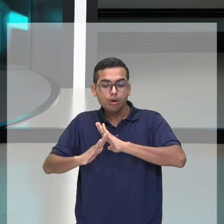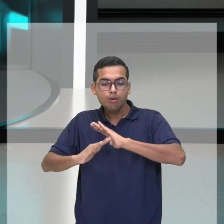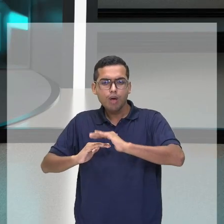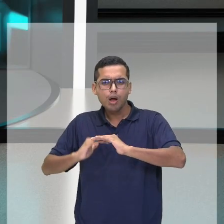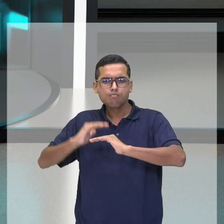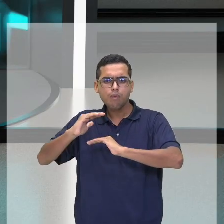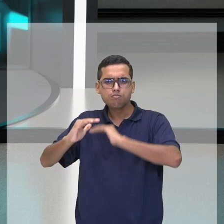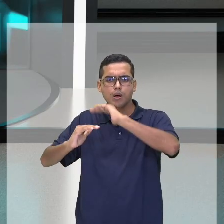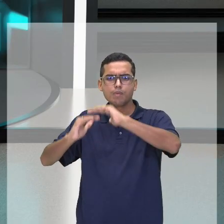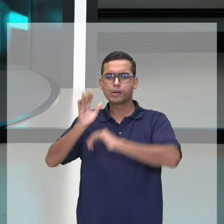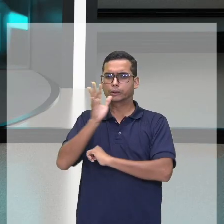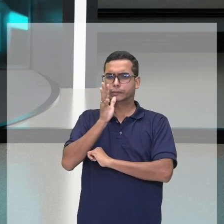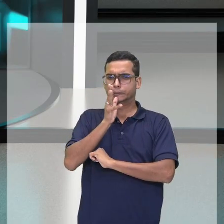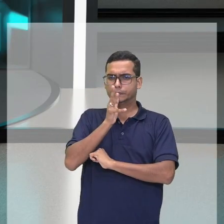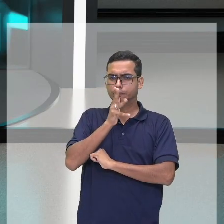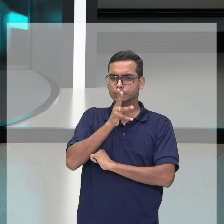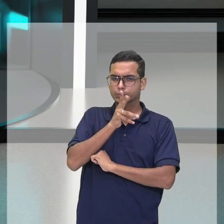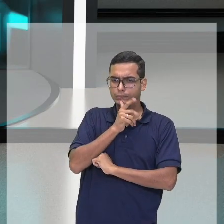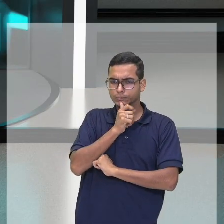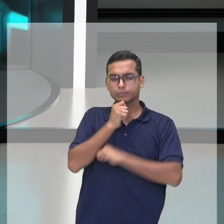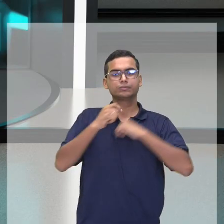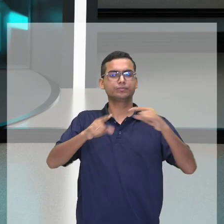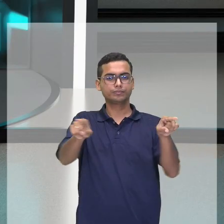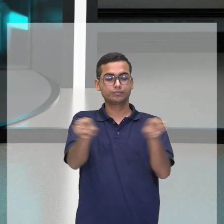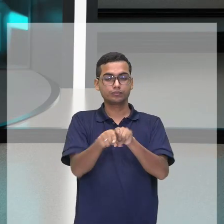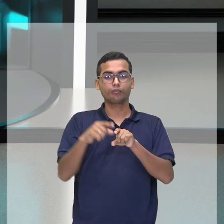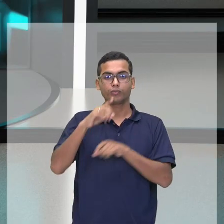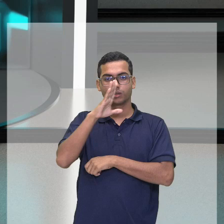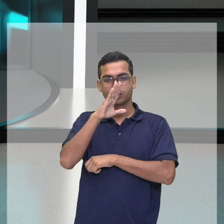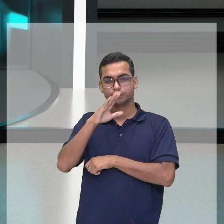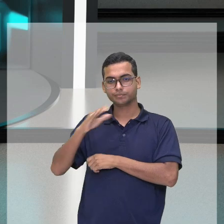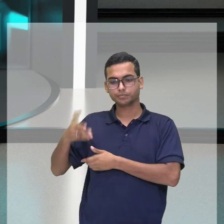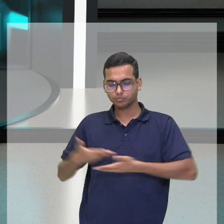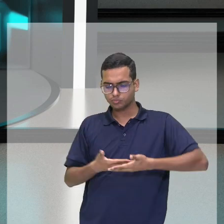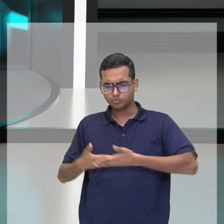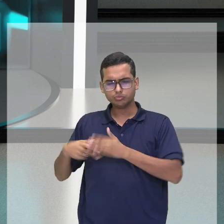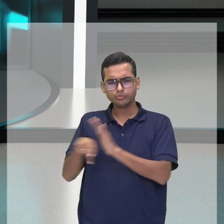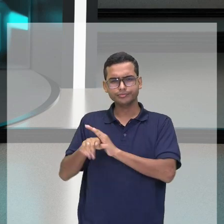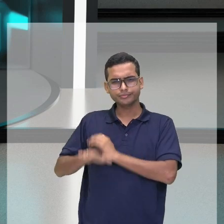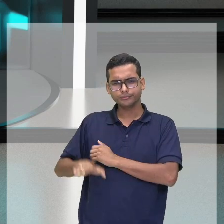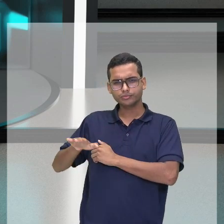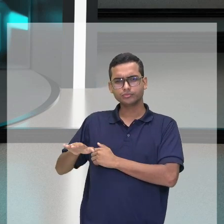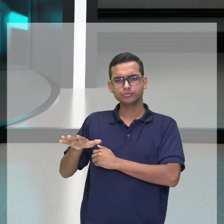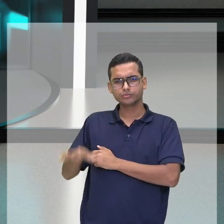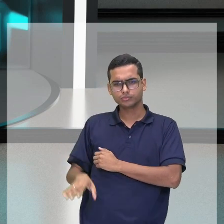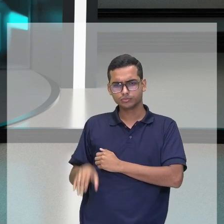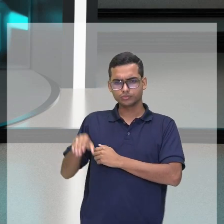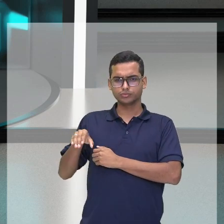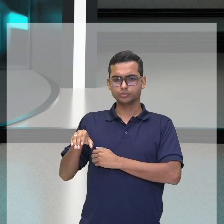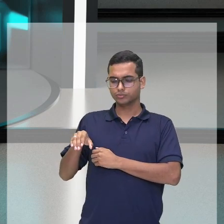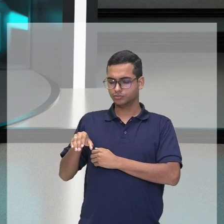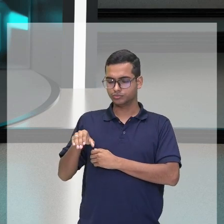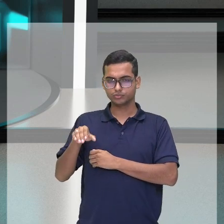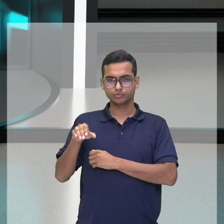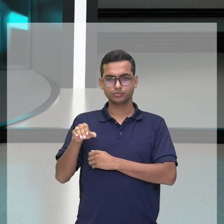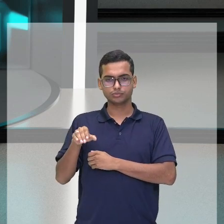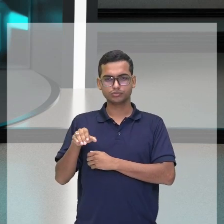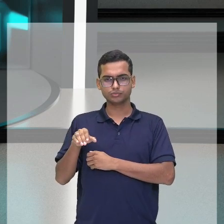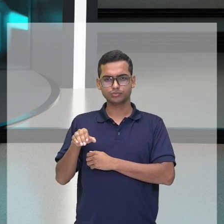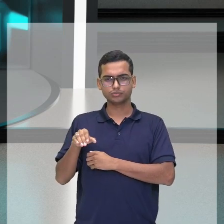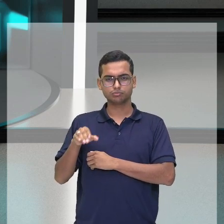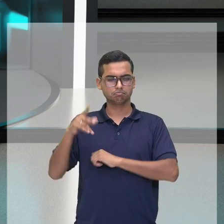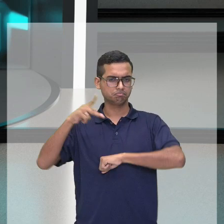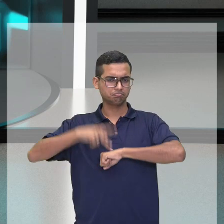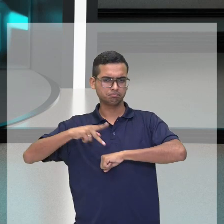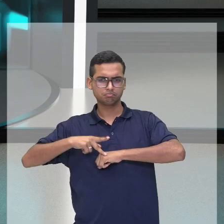que o bebezinho lá de 2, 3 anos, ele pega a bola, né, e uma